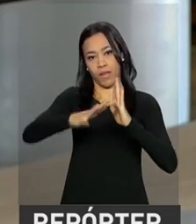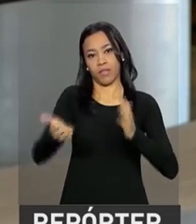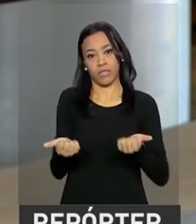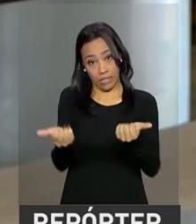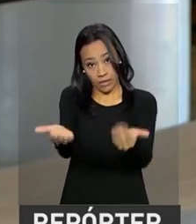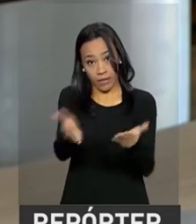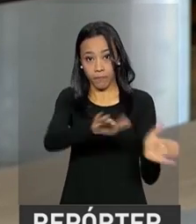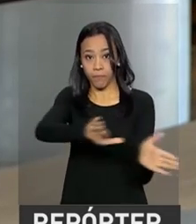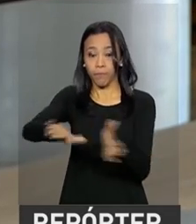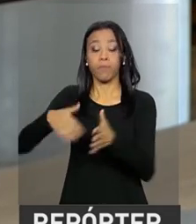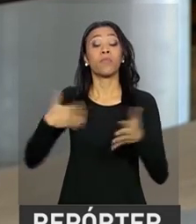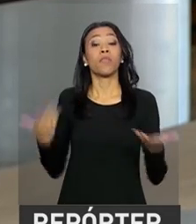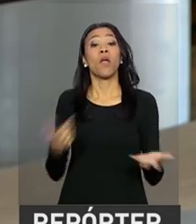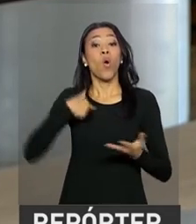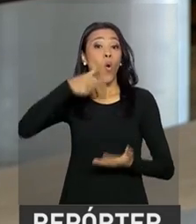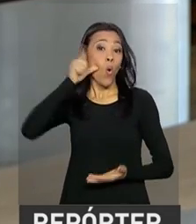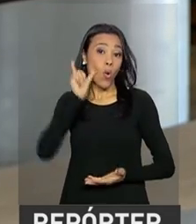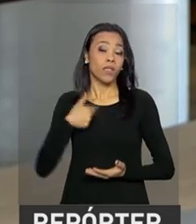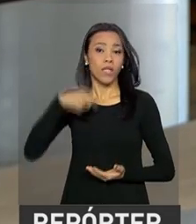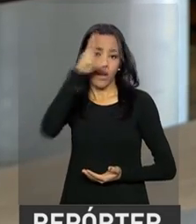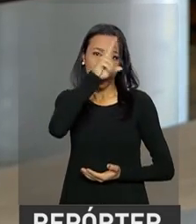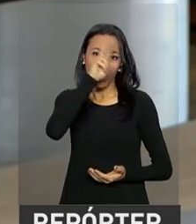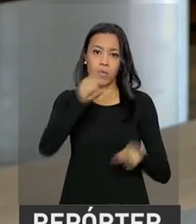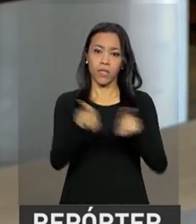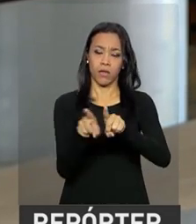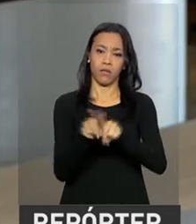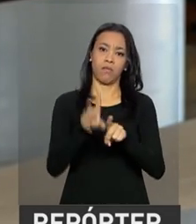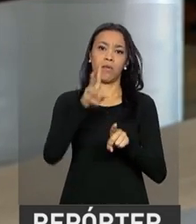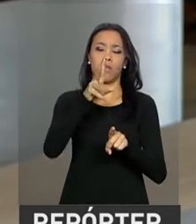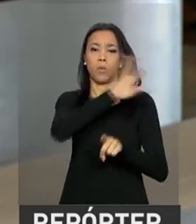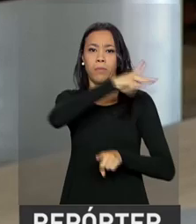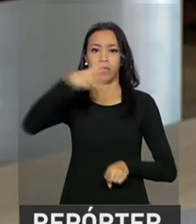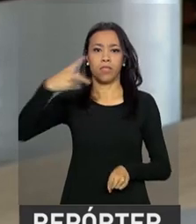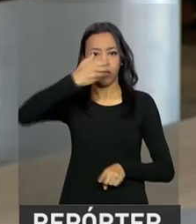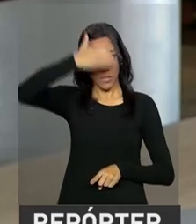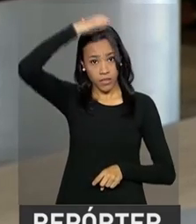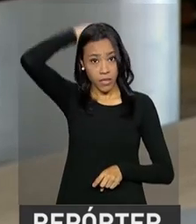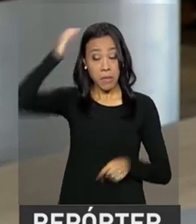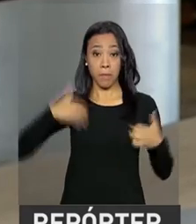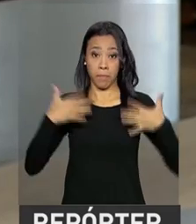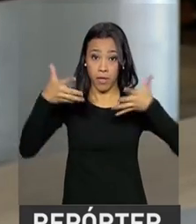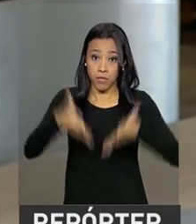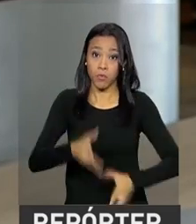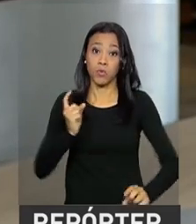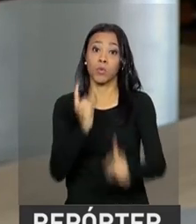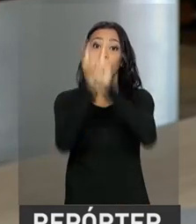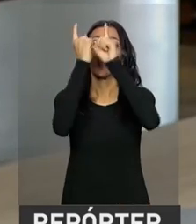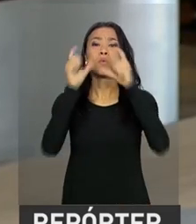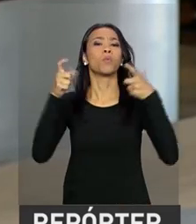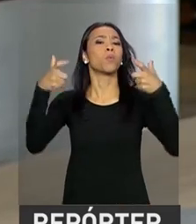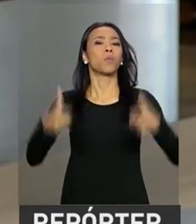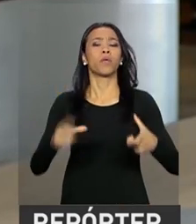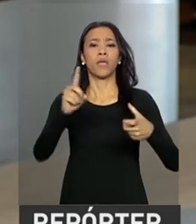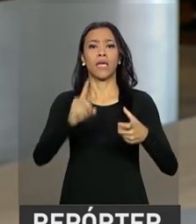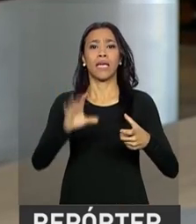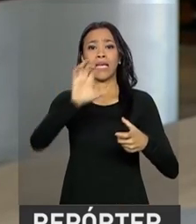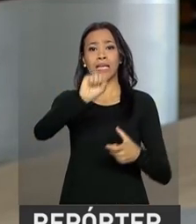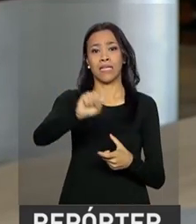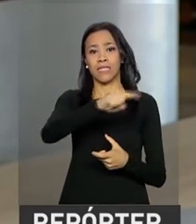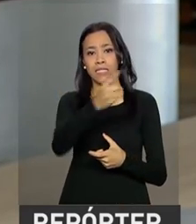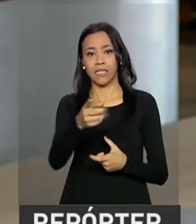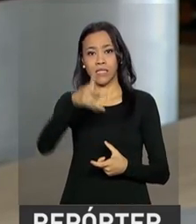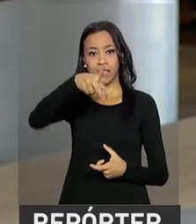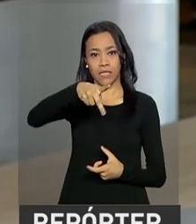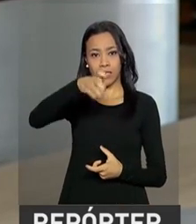ontem a gente lembra o presidente em exercício Michel Temer participou da solenidade de São Pedro e São São Paulo na